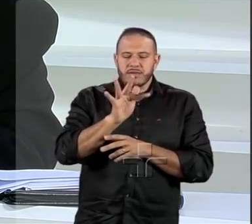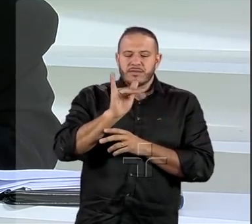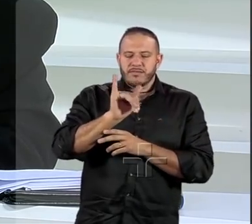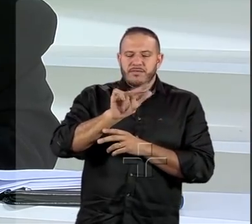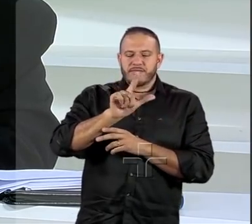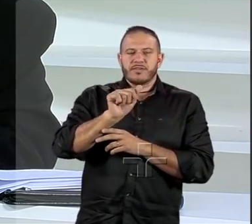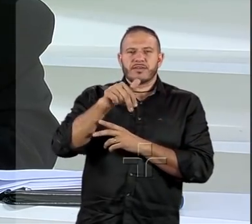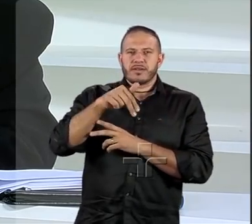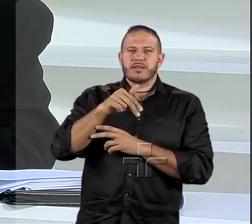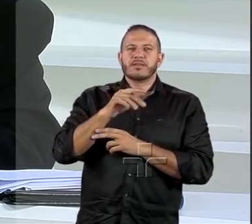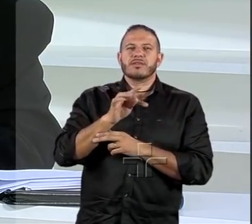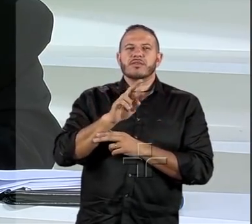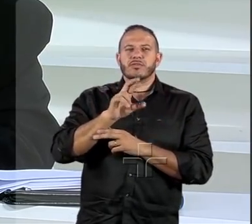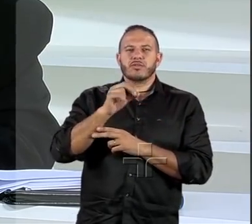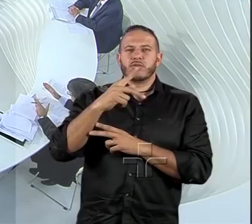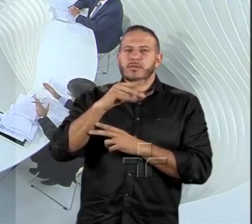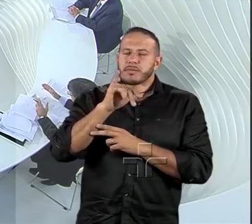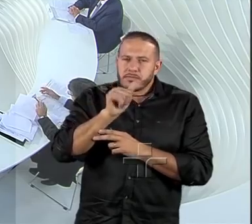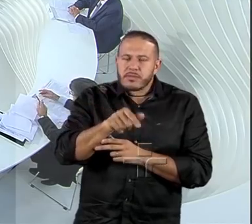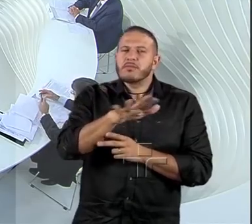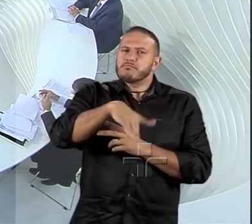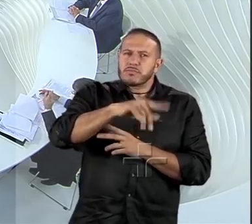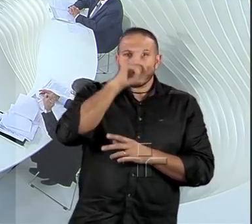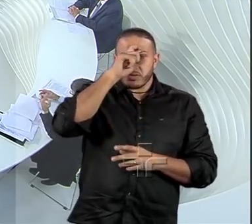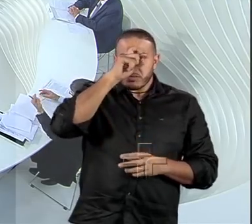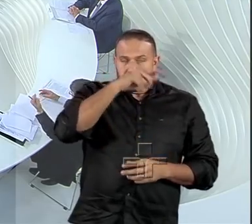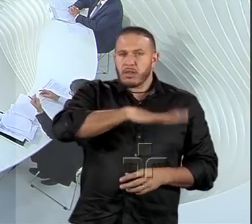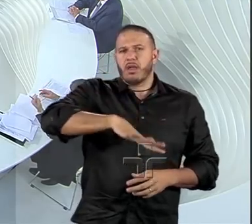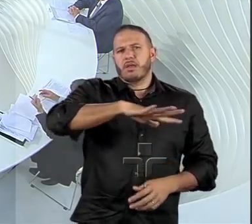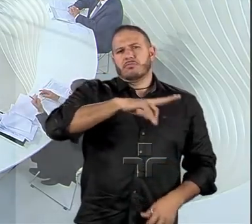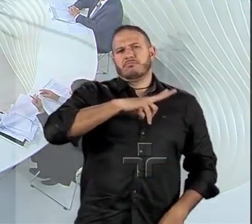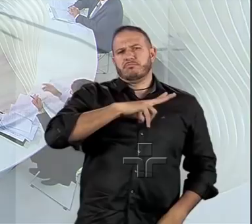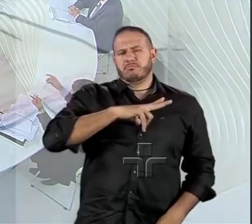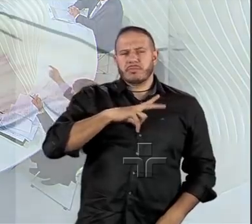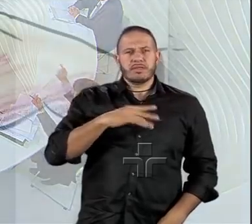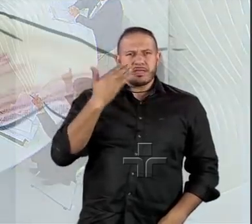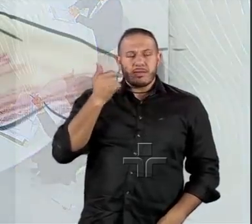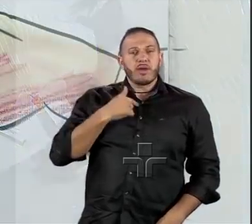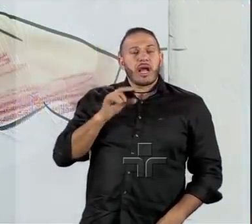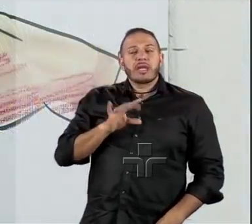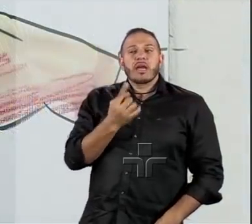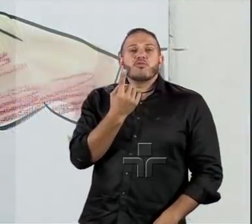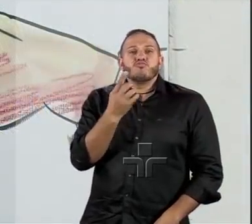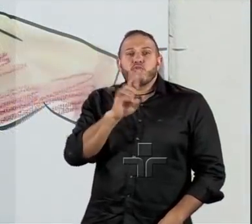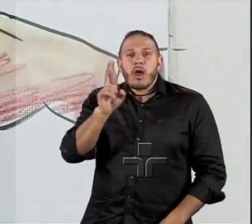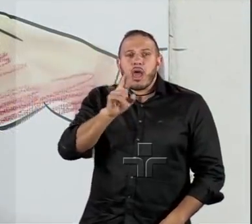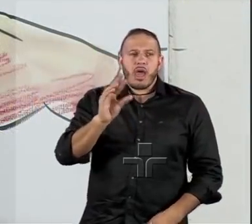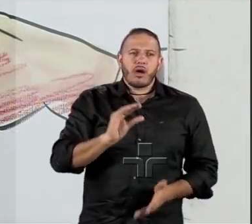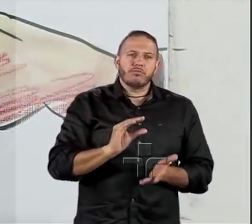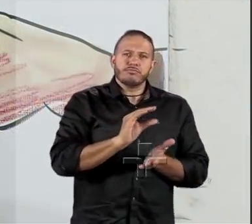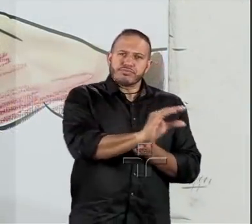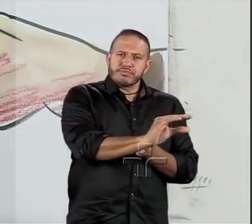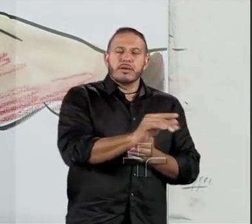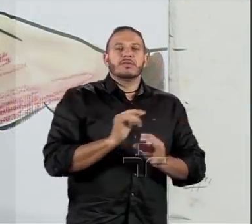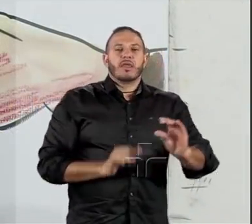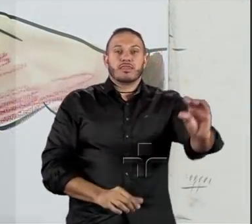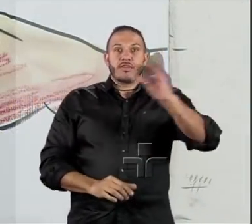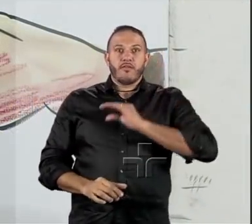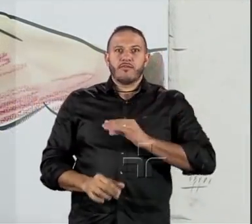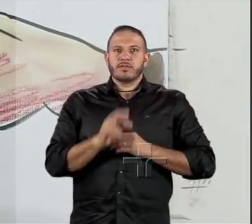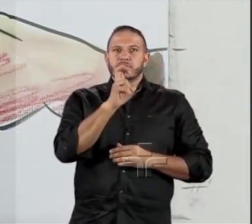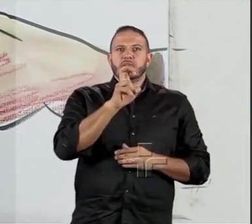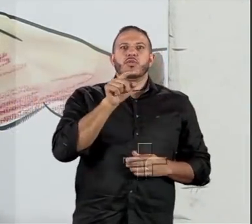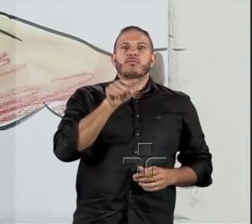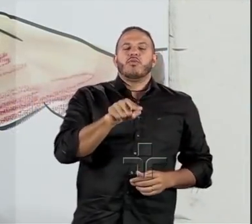privados. Nós sabemos que a boa filantropia, a cada R$1 que você coloca, ela te devolve 5,94. Então,